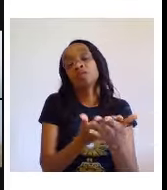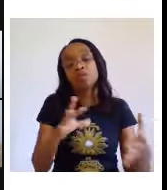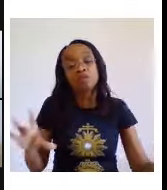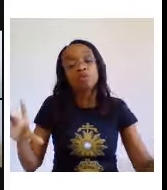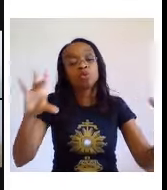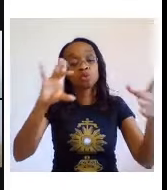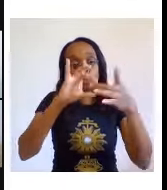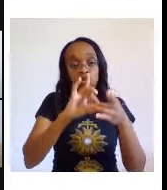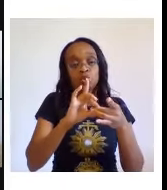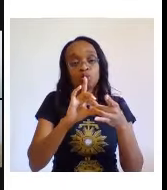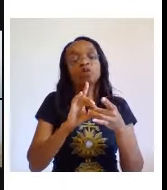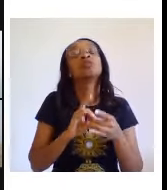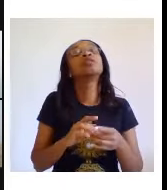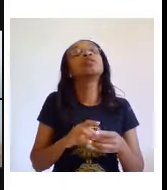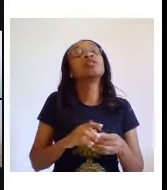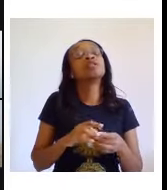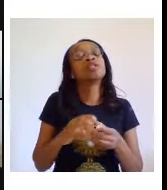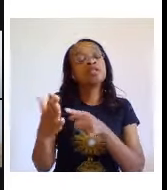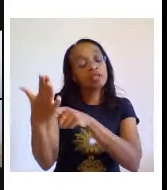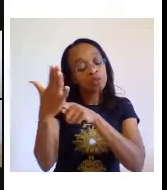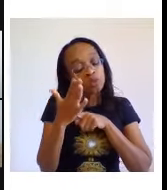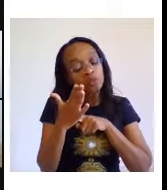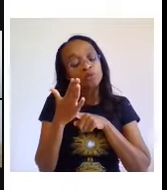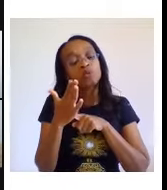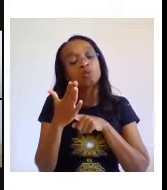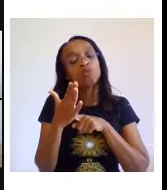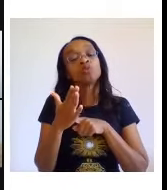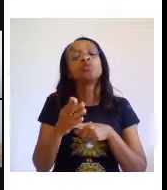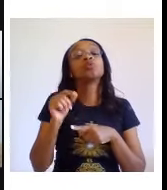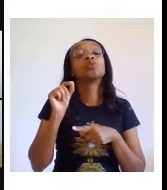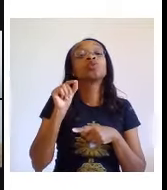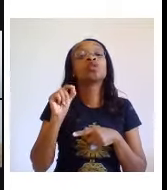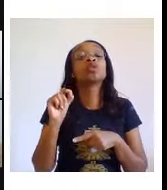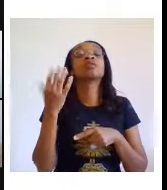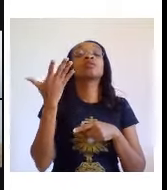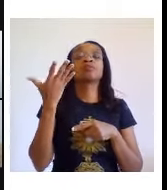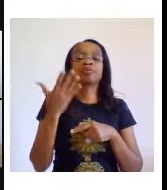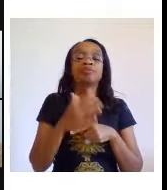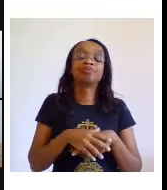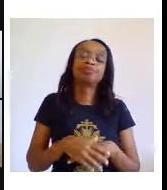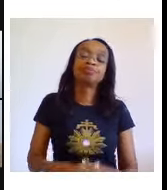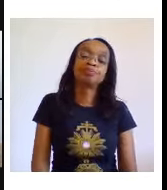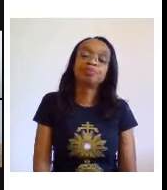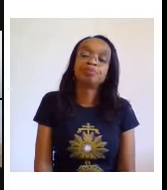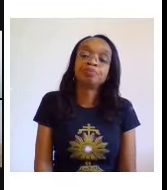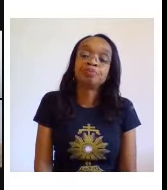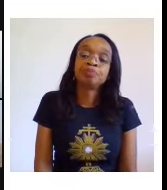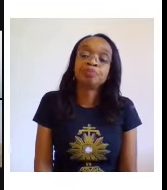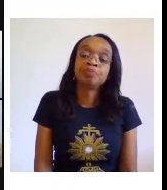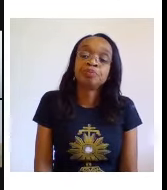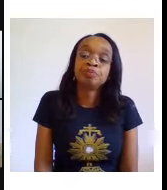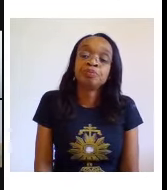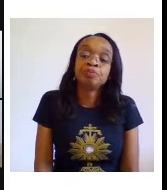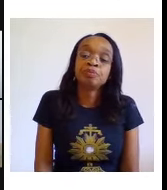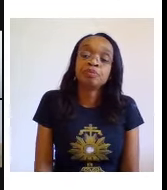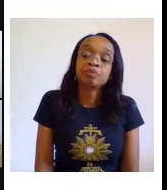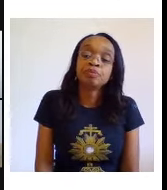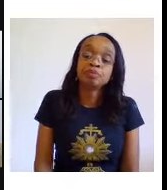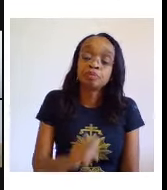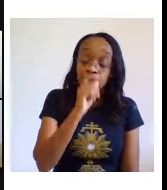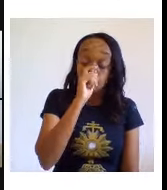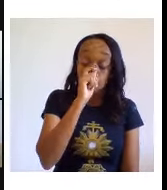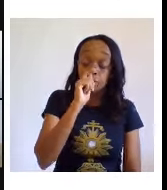traz todas essas evidências, do qual permite chegar a essas conclusões. Eu só